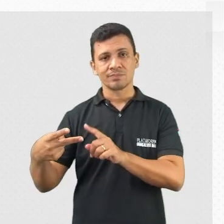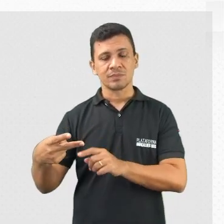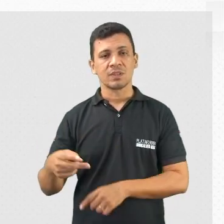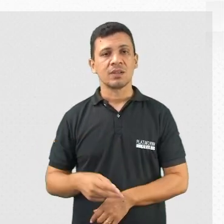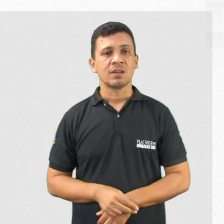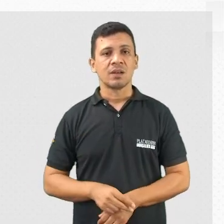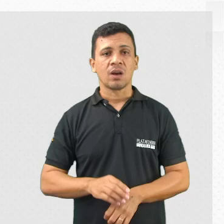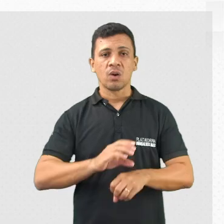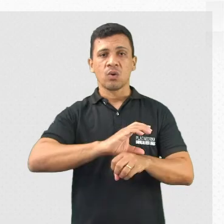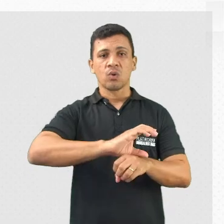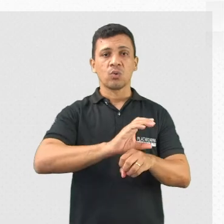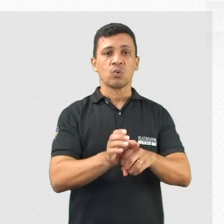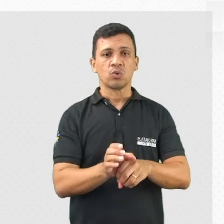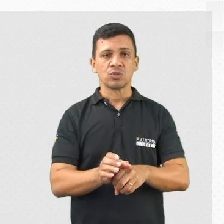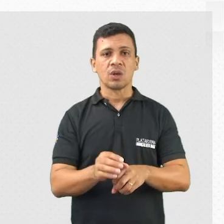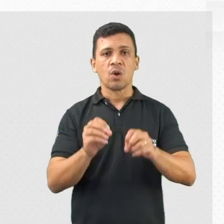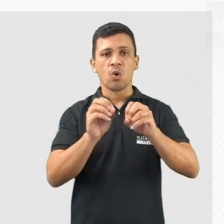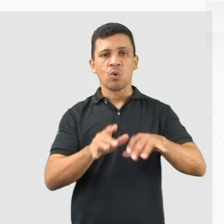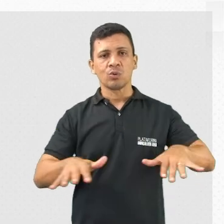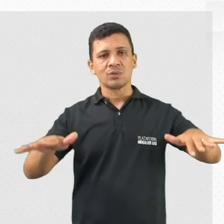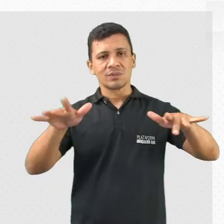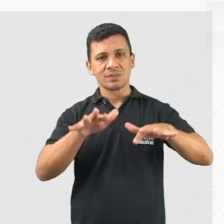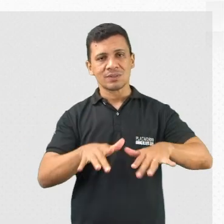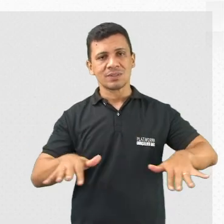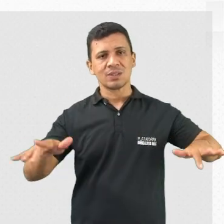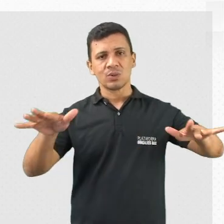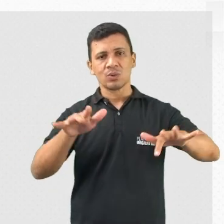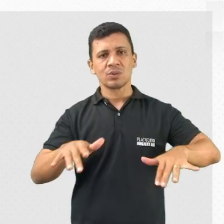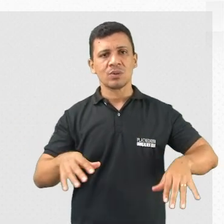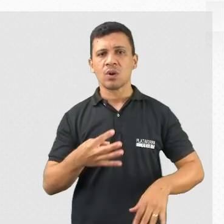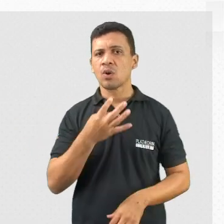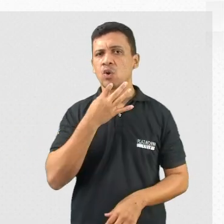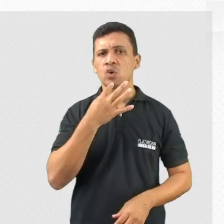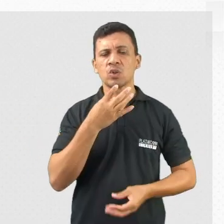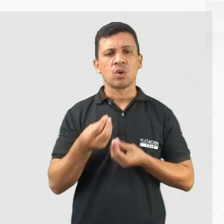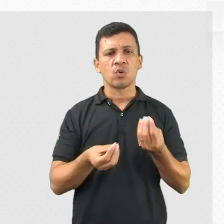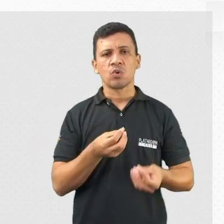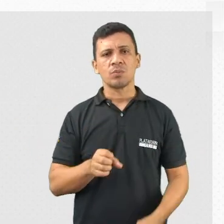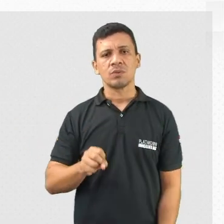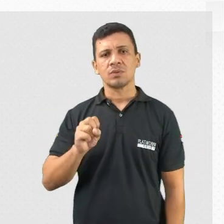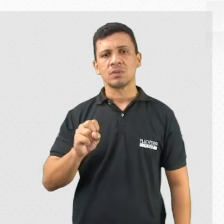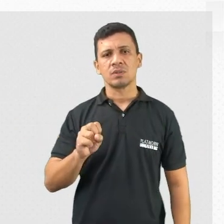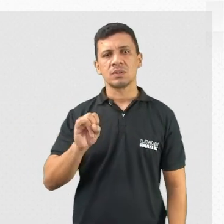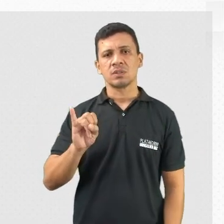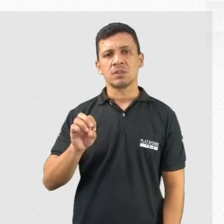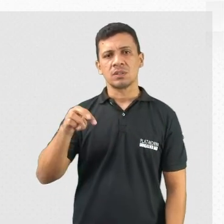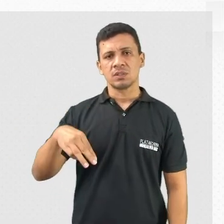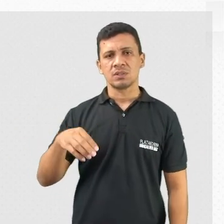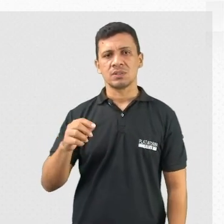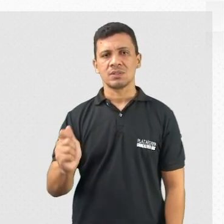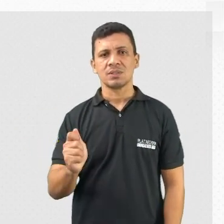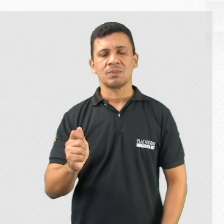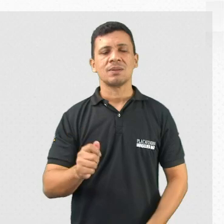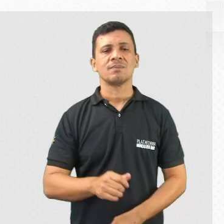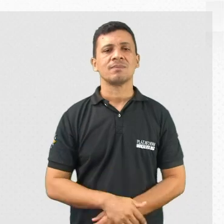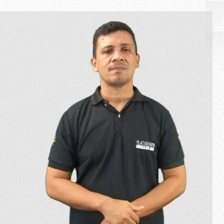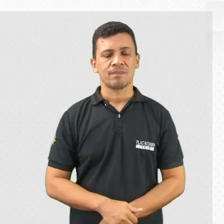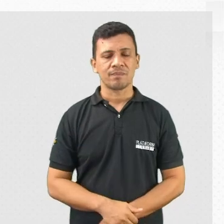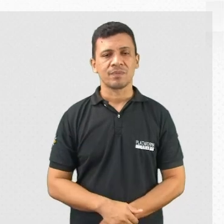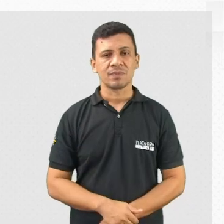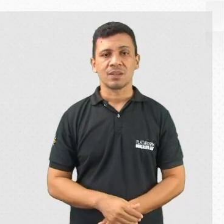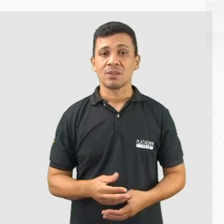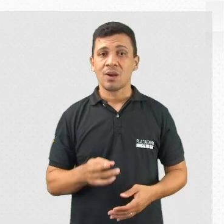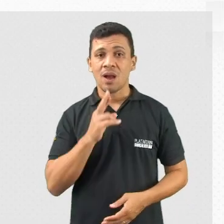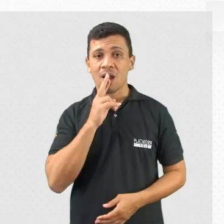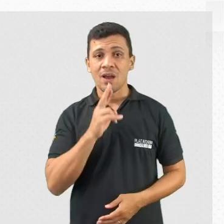crosta oceânica, que é conhecida como cima, silício e magnésio. Então,